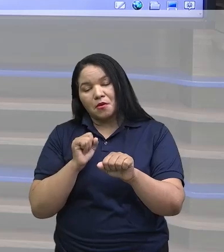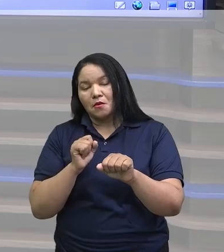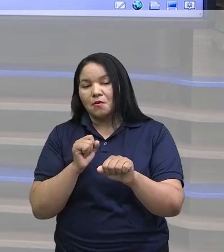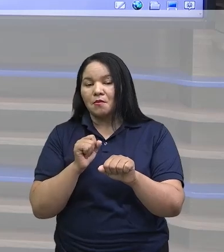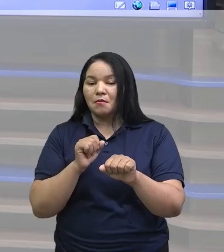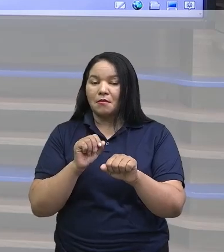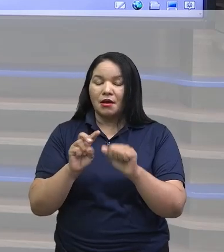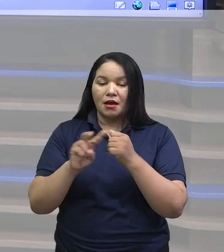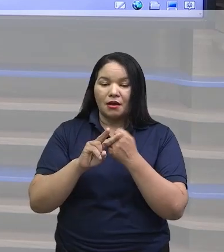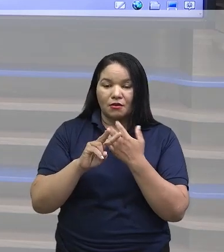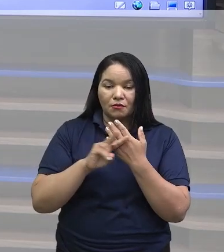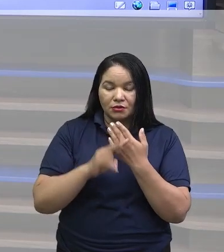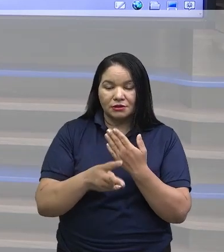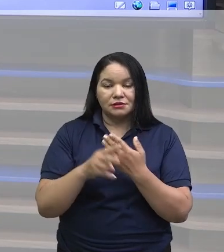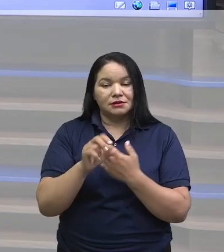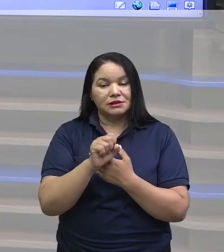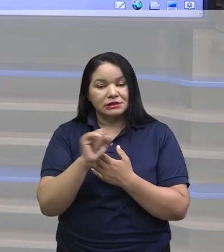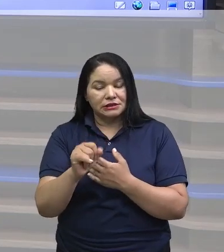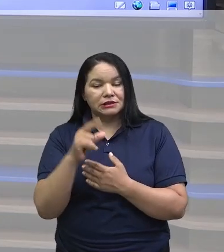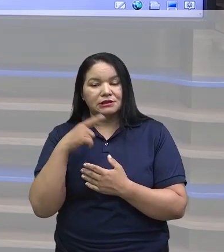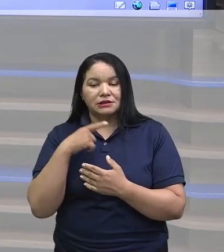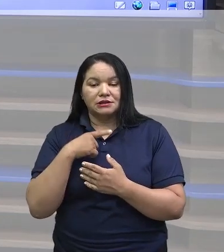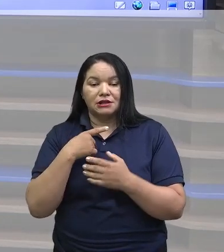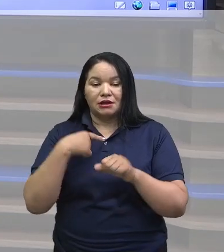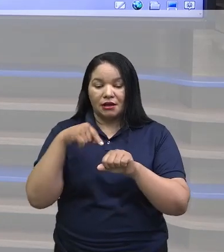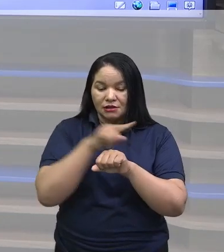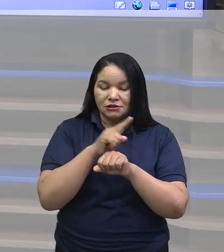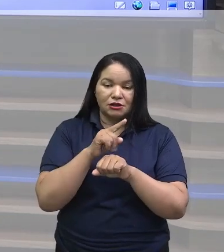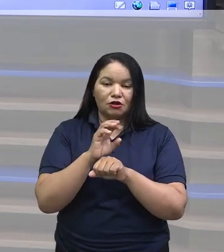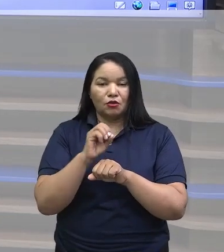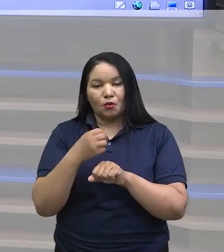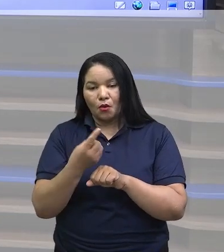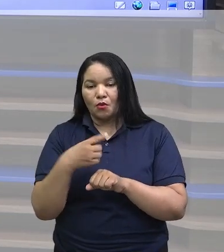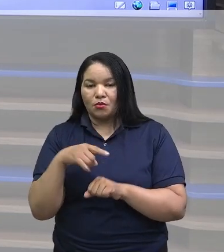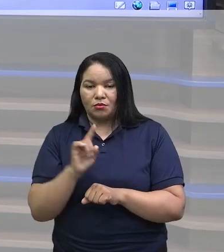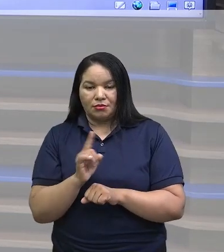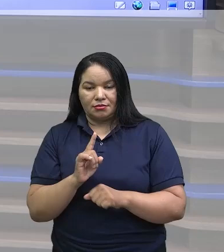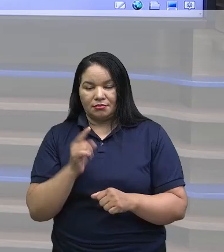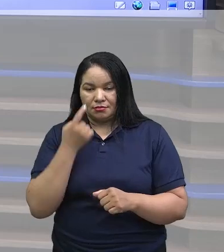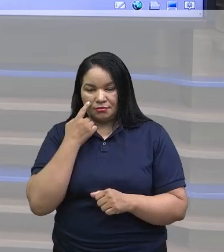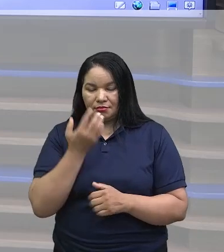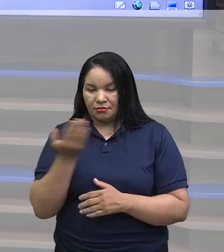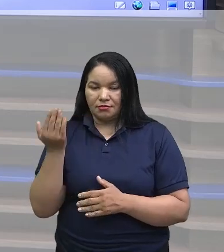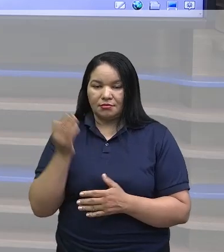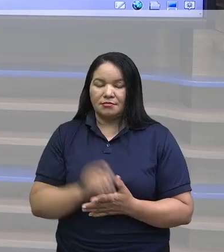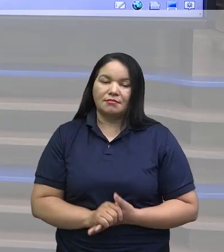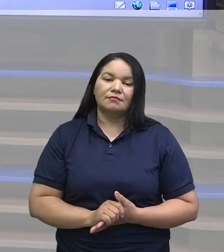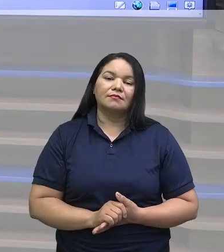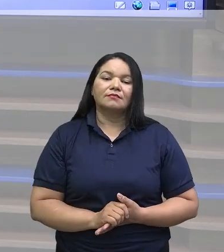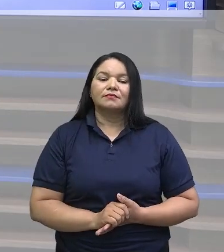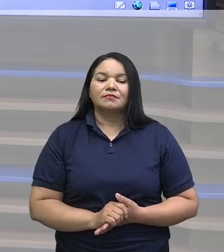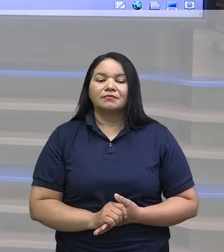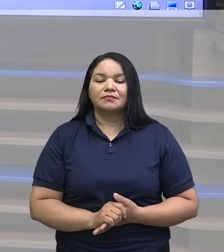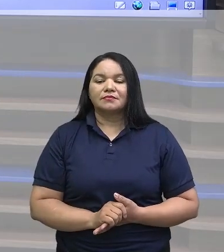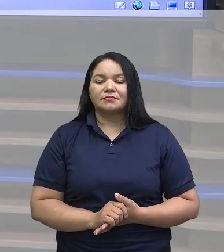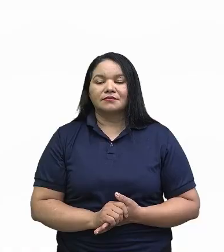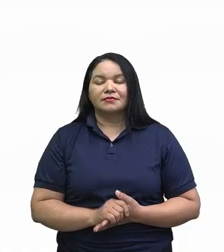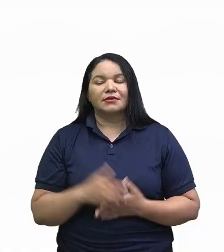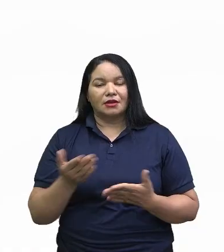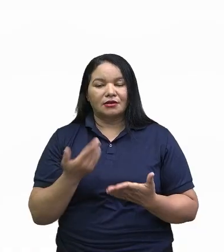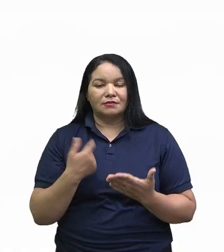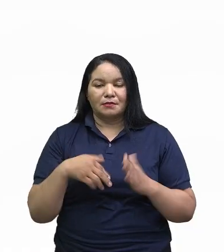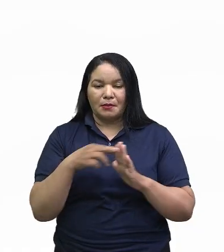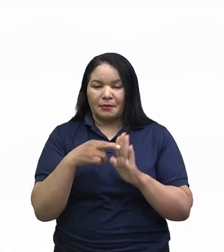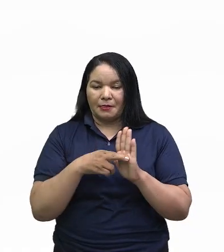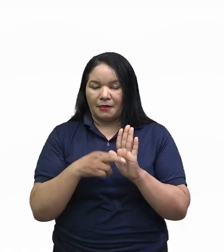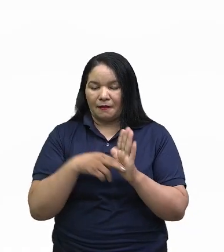reconhecer que ali vai ter esse acento grave. Tá certo? Então, vamos ver o caso obrigatório do uso da